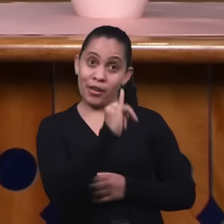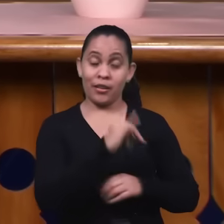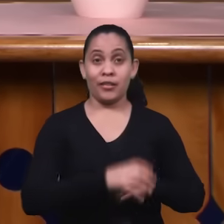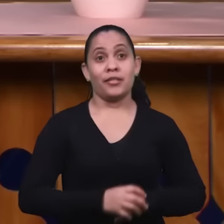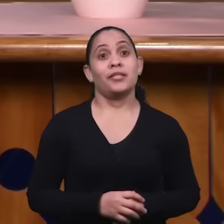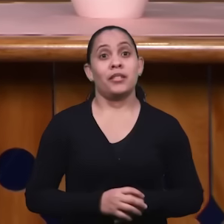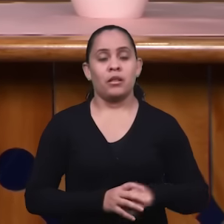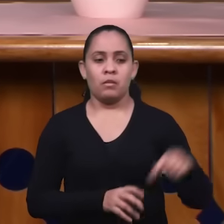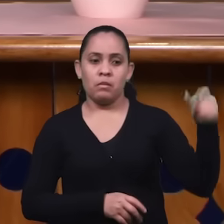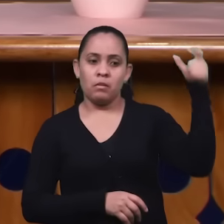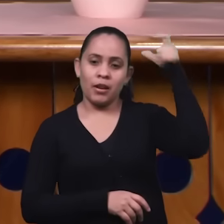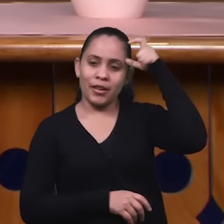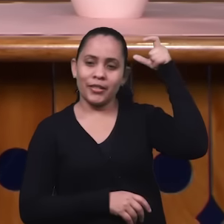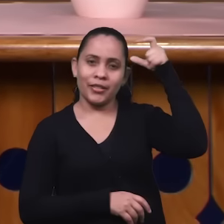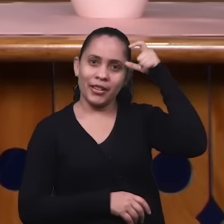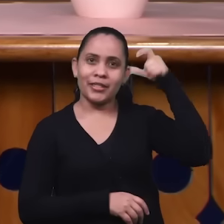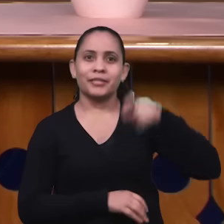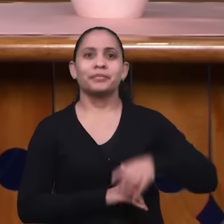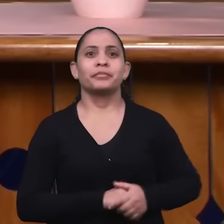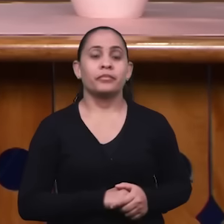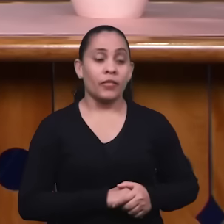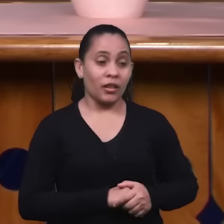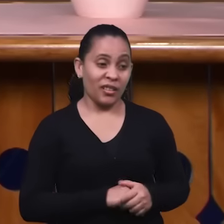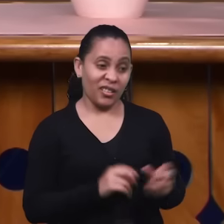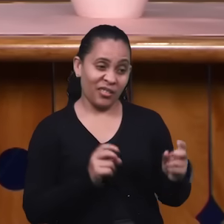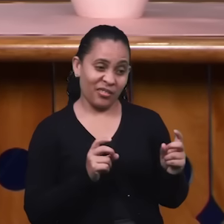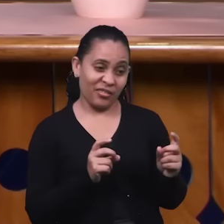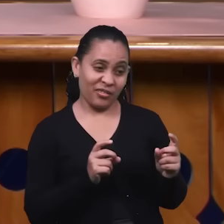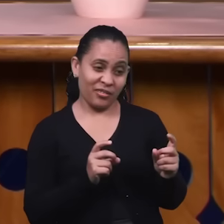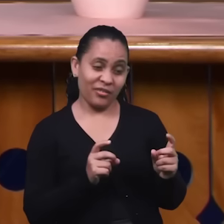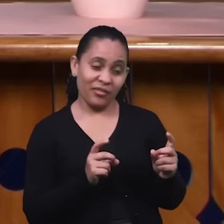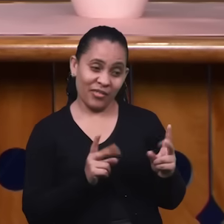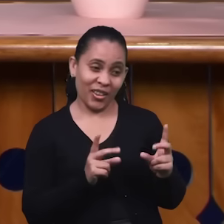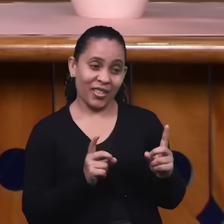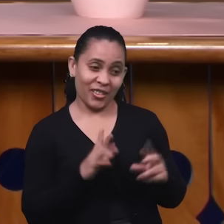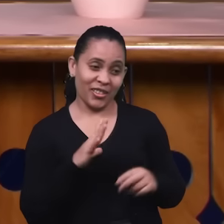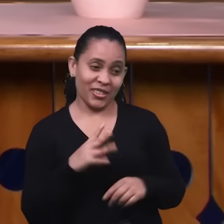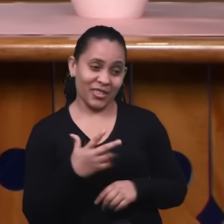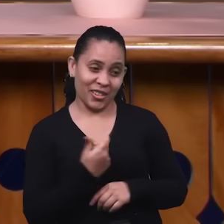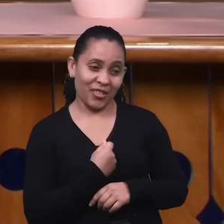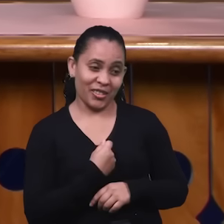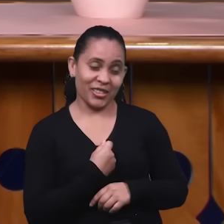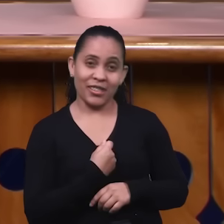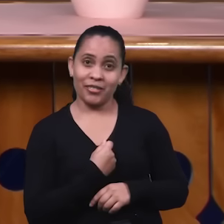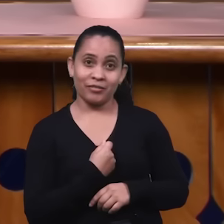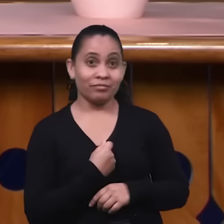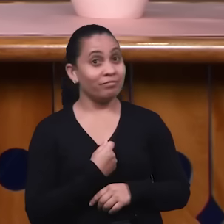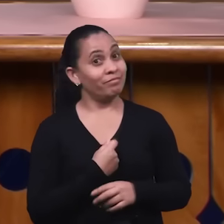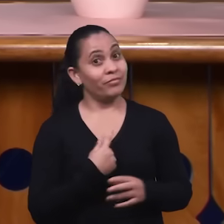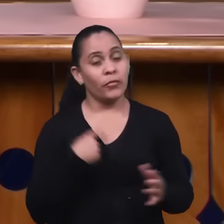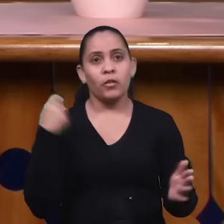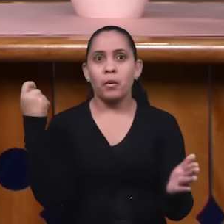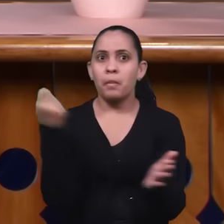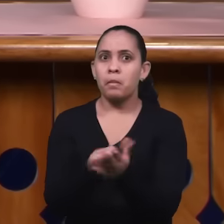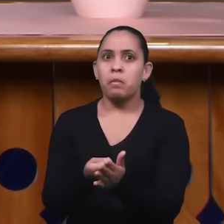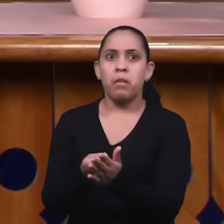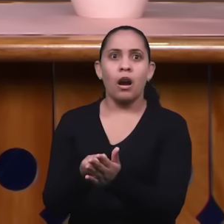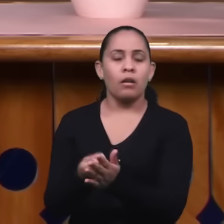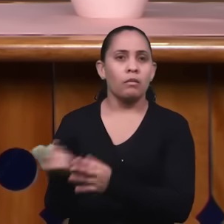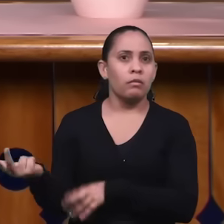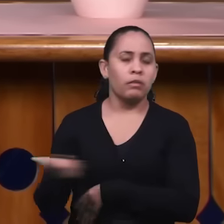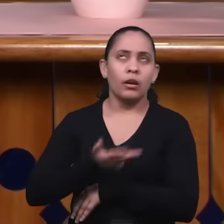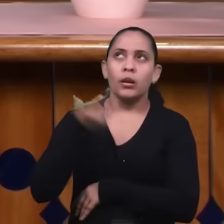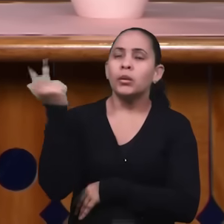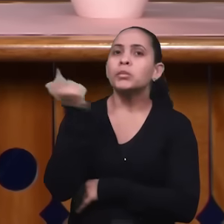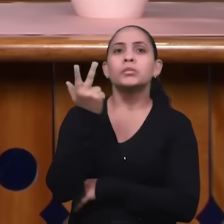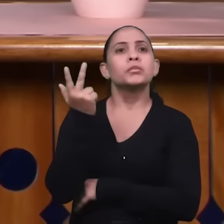do adversário, ele vai se gabar, olha, ele vendeu a salvação por muito pouco. Há um preço que foi pago, um preço altíssimo que foi pago pelo